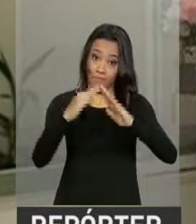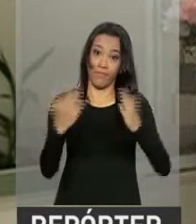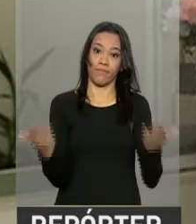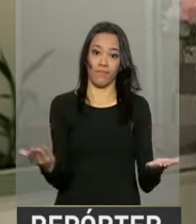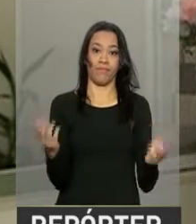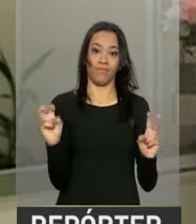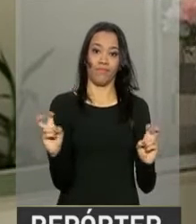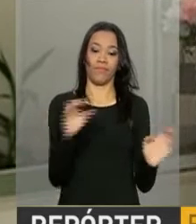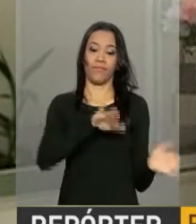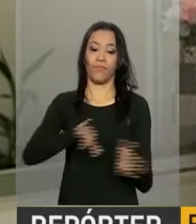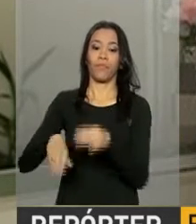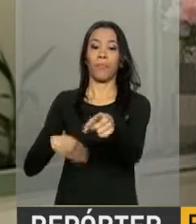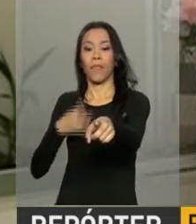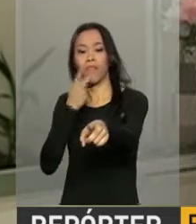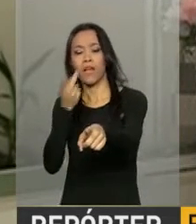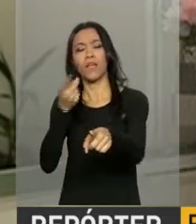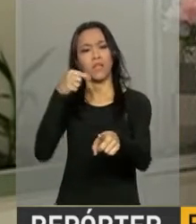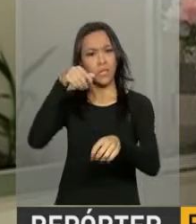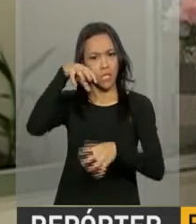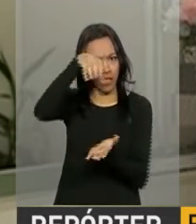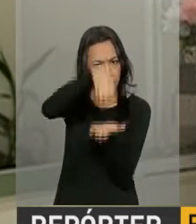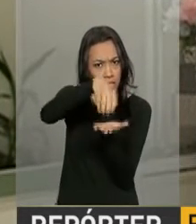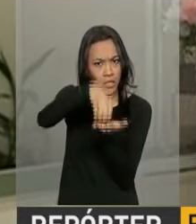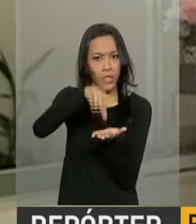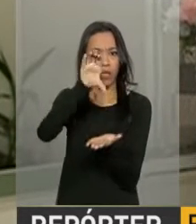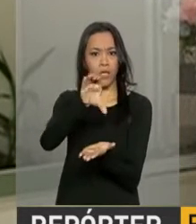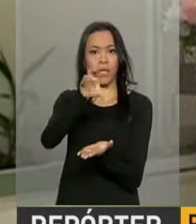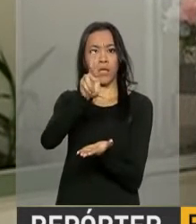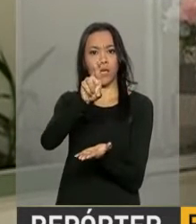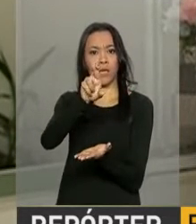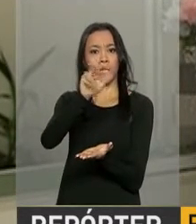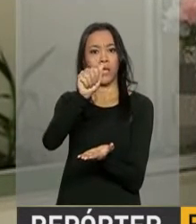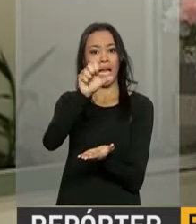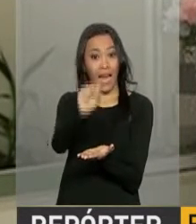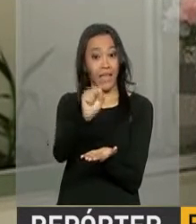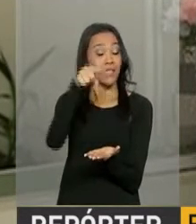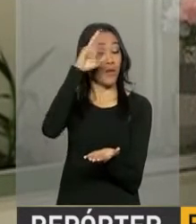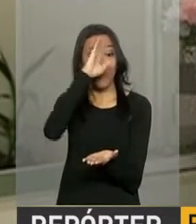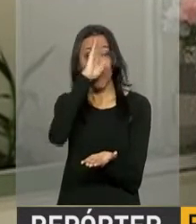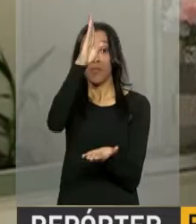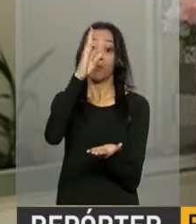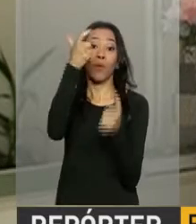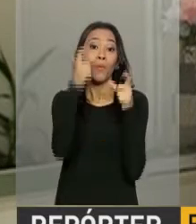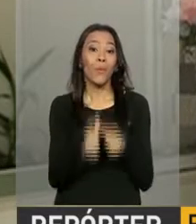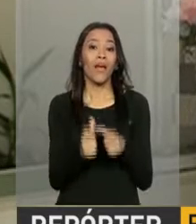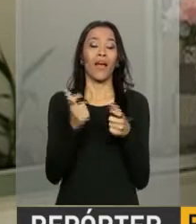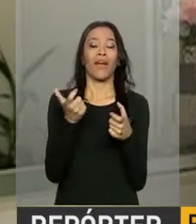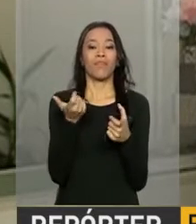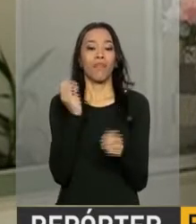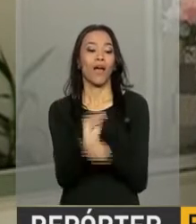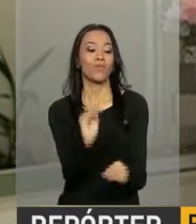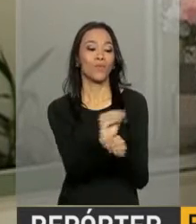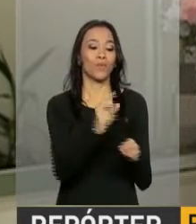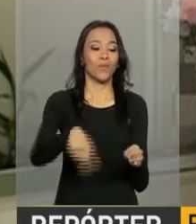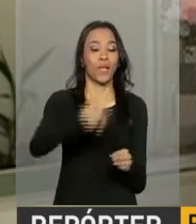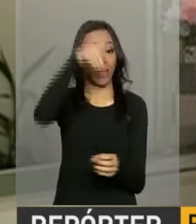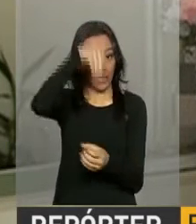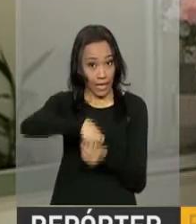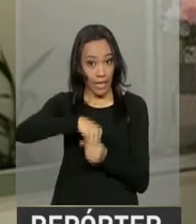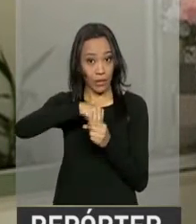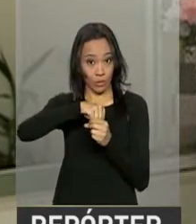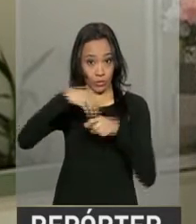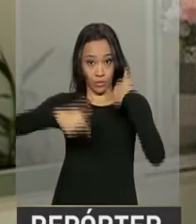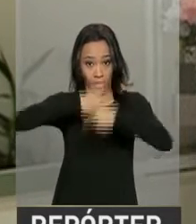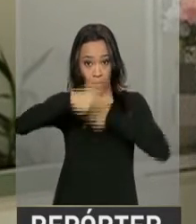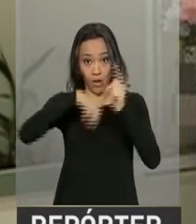crase é o principal equipamento não é que trabalha a prevenção de riscos os territórios então dentro da assistência social ele